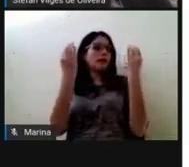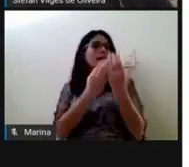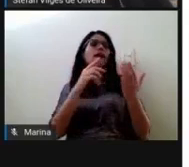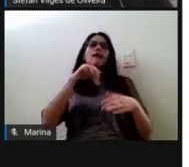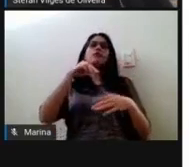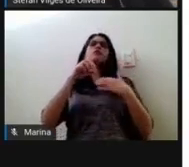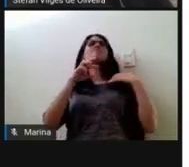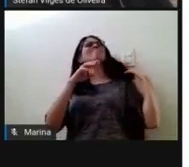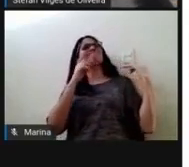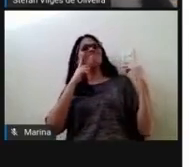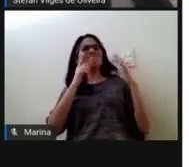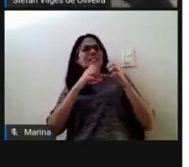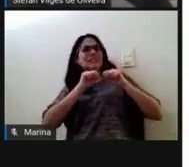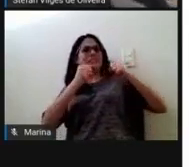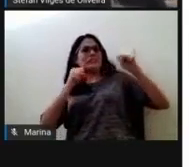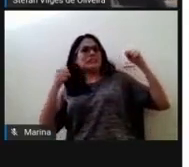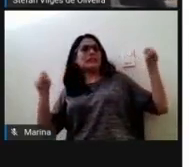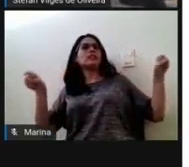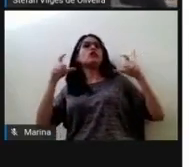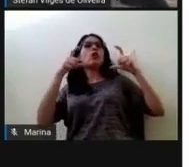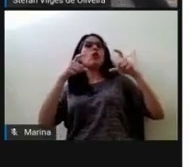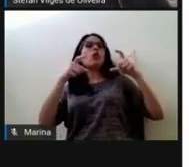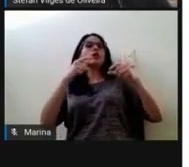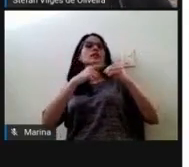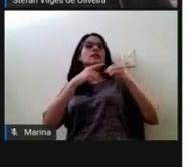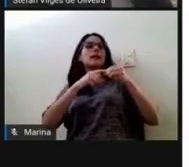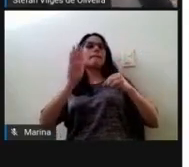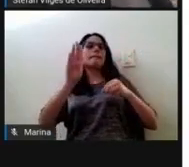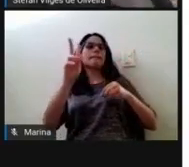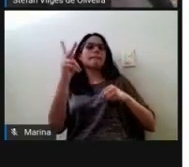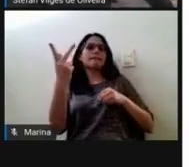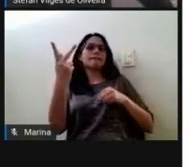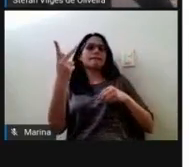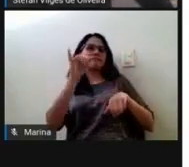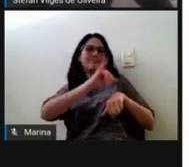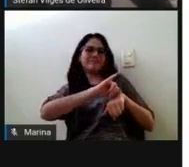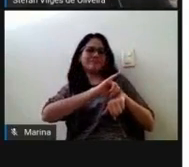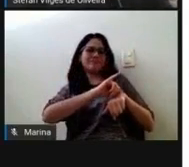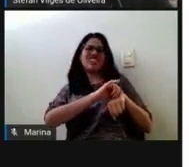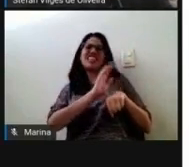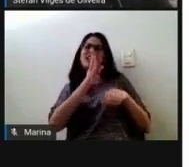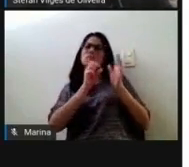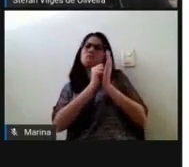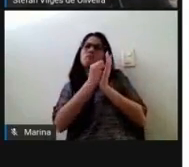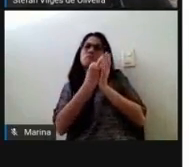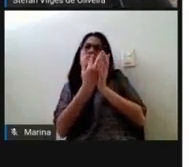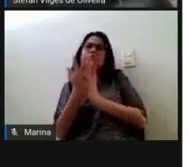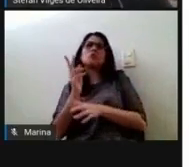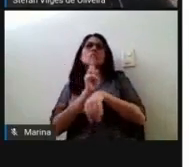Belo Horizonte, que por inúmeras vezes já foi notificado por questões